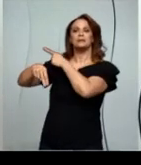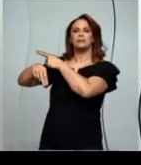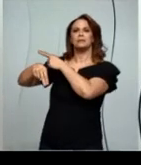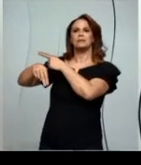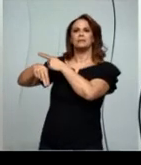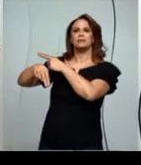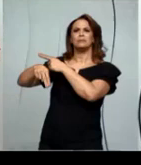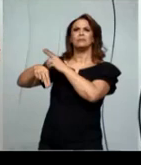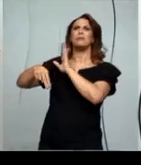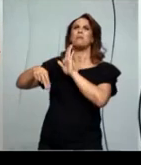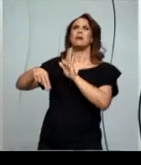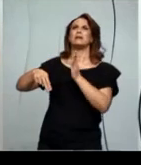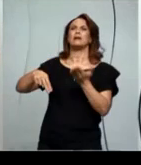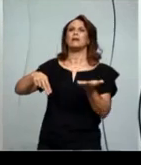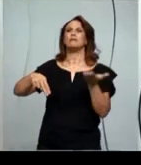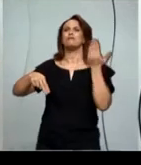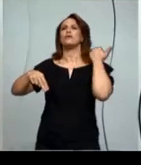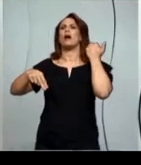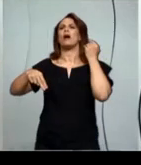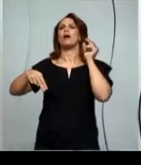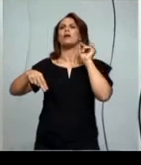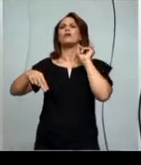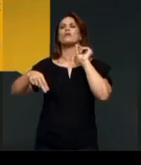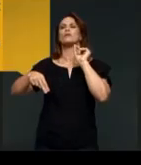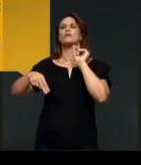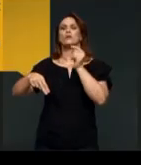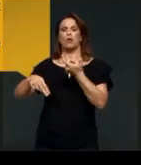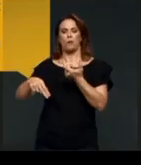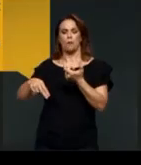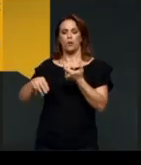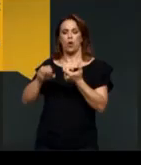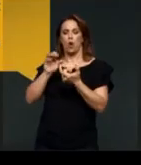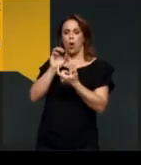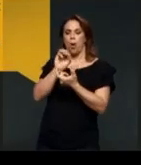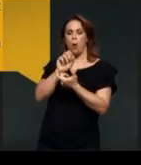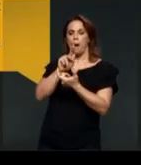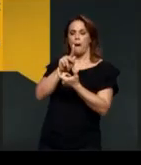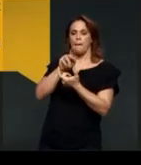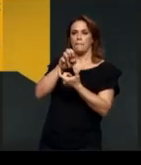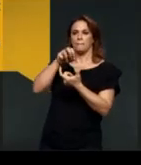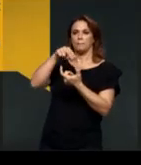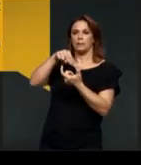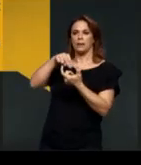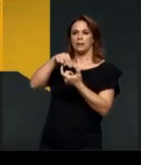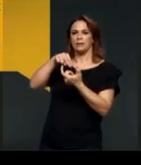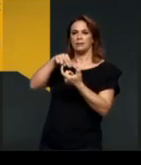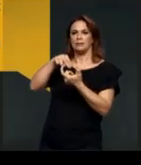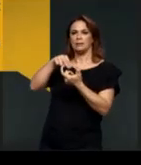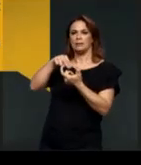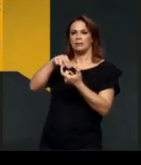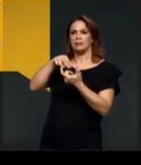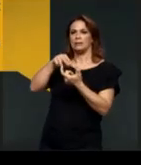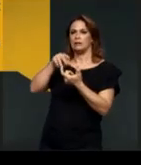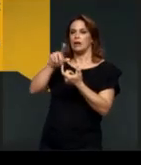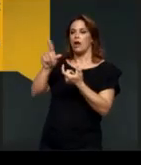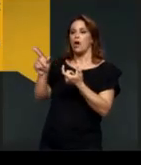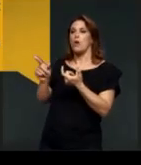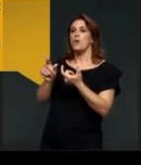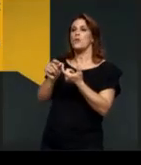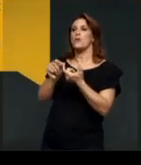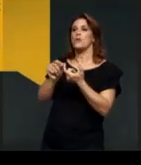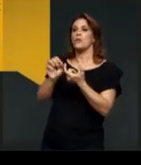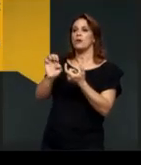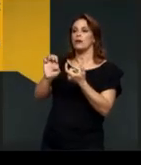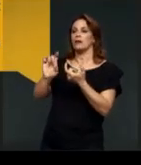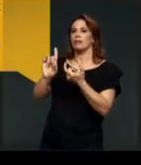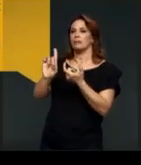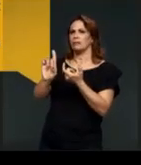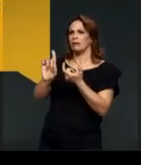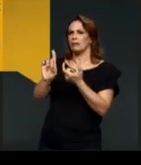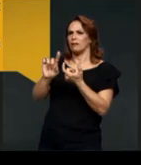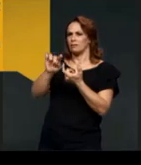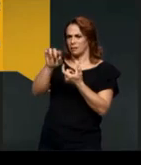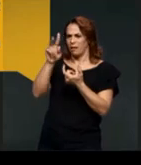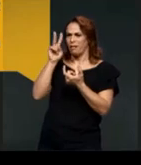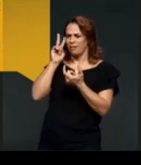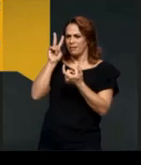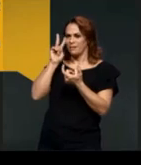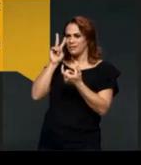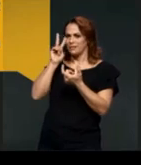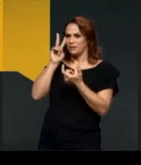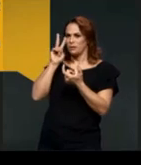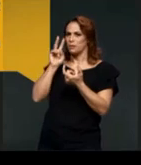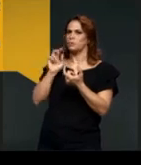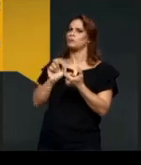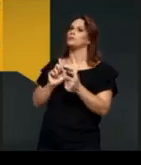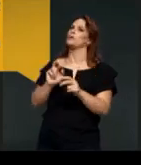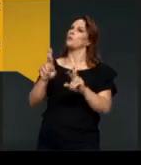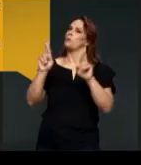o ed. I opened the window. E aí, tu lembrou? Espero que tu tenha lembrado, viu? Se não tiver